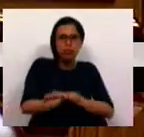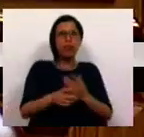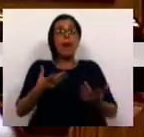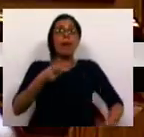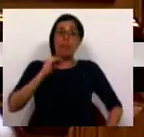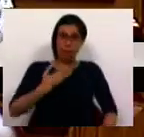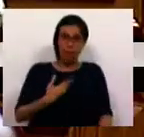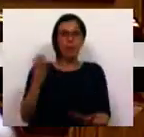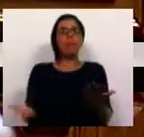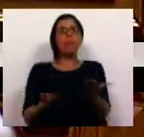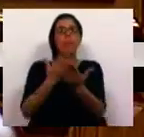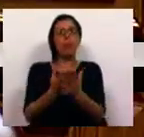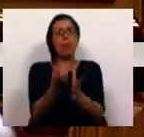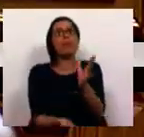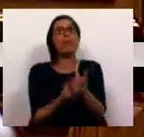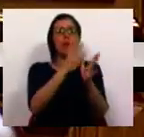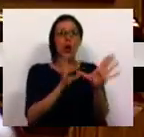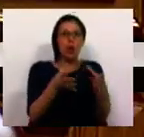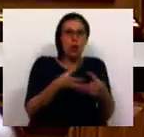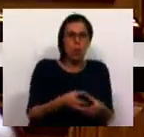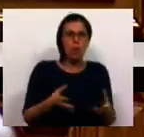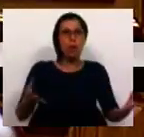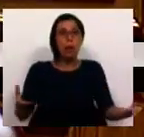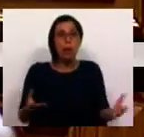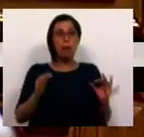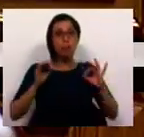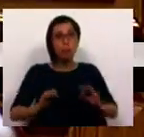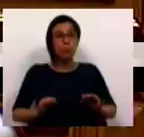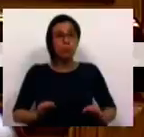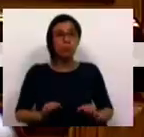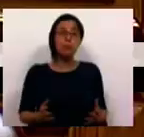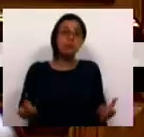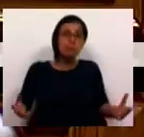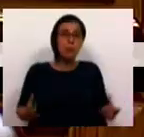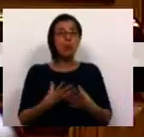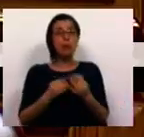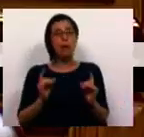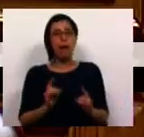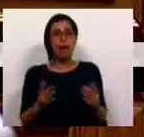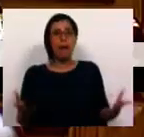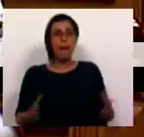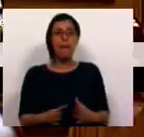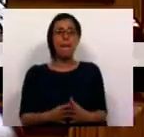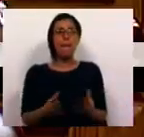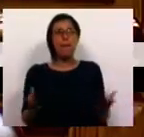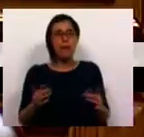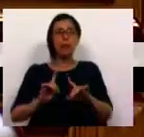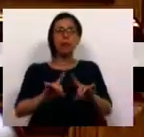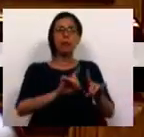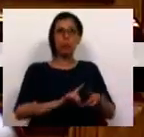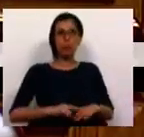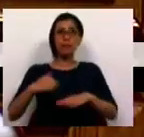lá veio o PSD propor mais uma comissão. E, portanto, esta é, na verdade, a verdadeira solução que têm para os mais